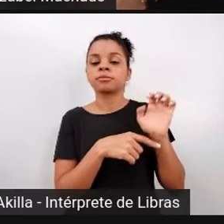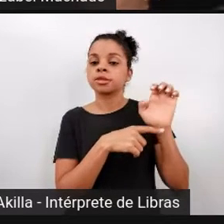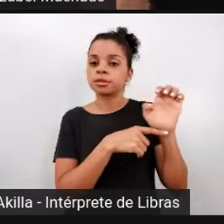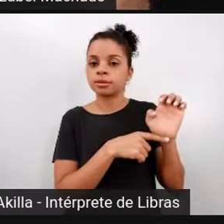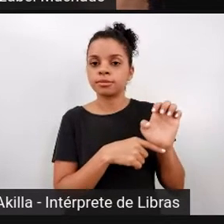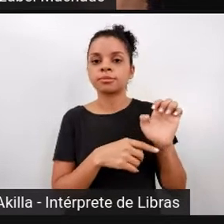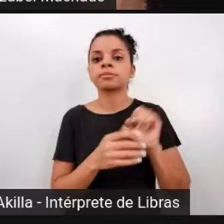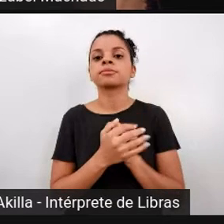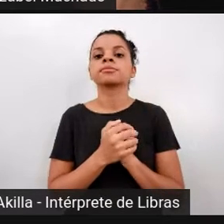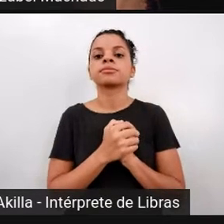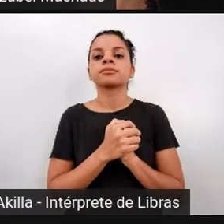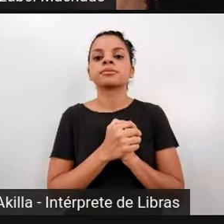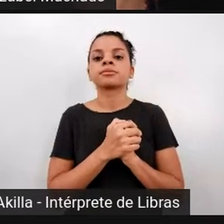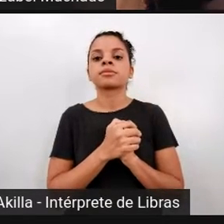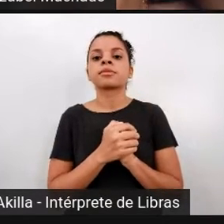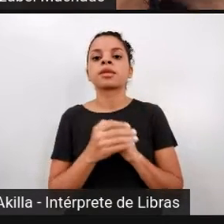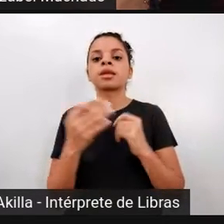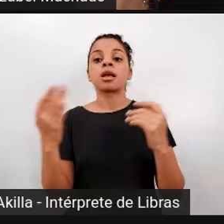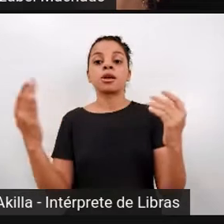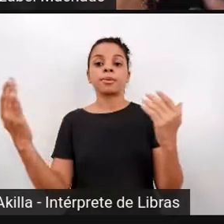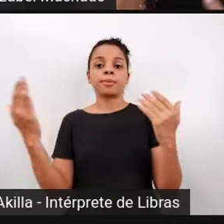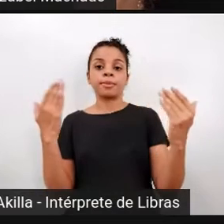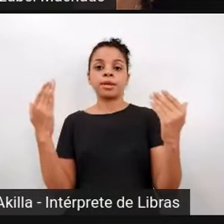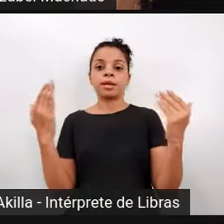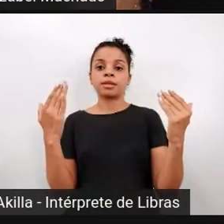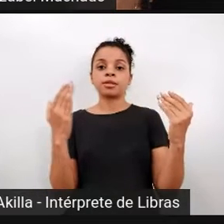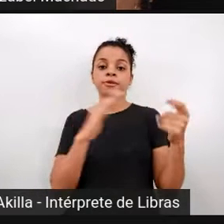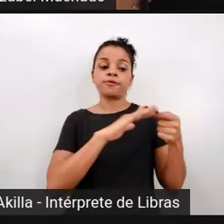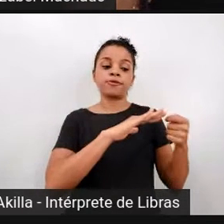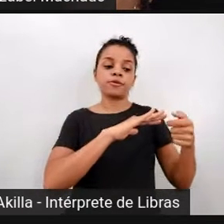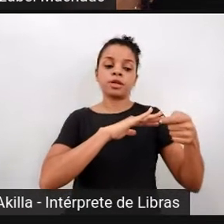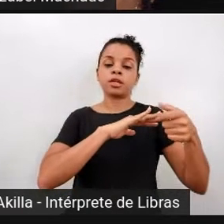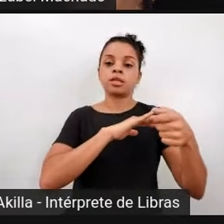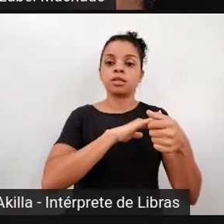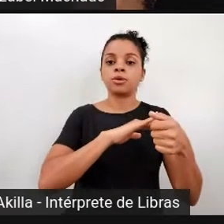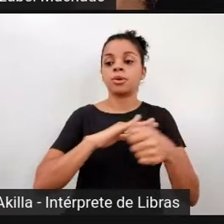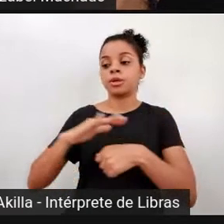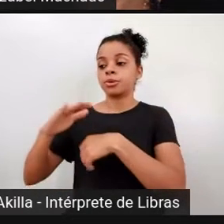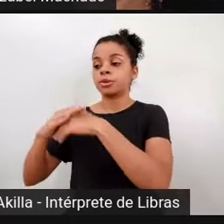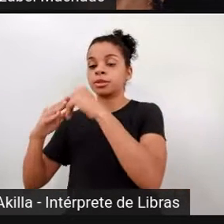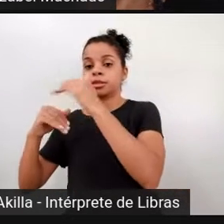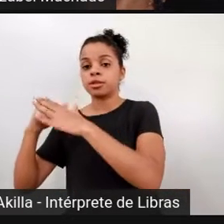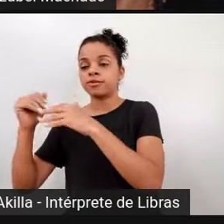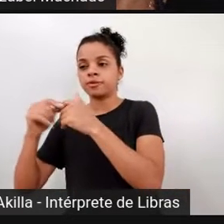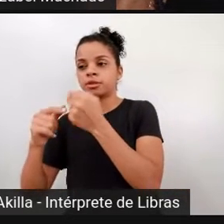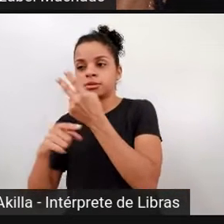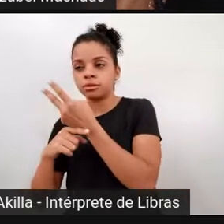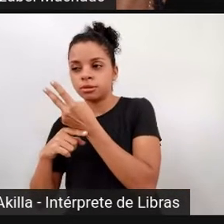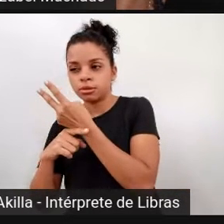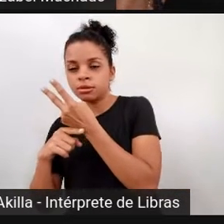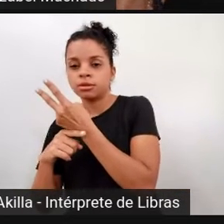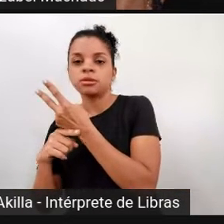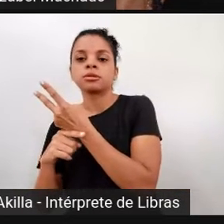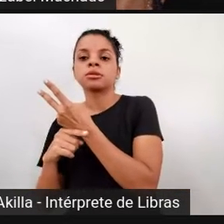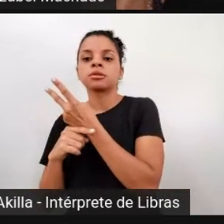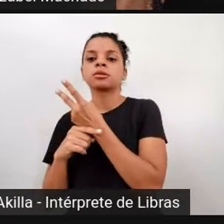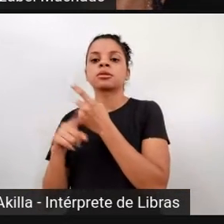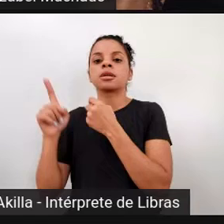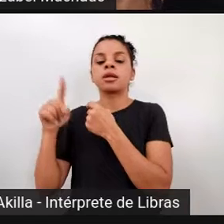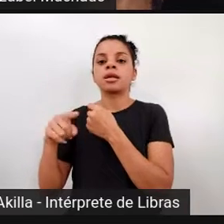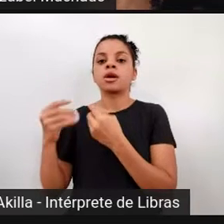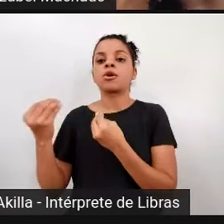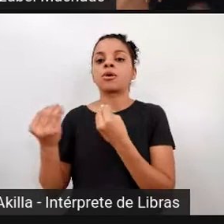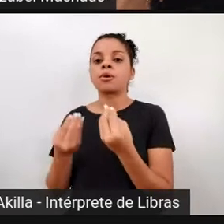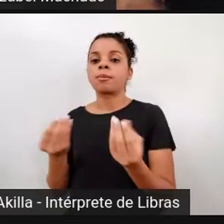fake news e os serviços de checagem vai tomar como base o contexto do surgimento das agências de checagem no Brasil e no